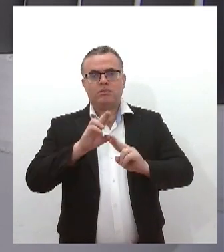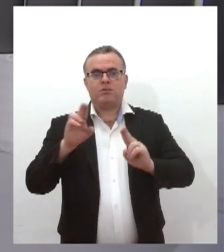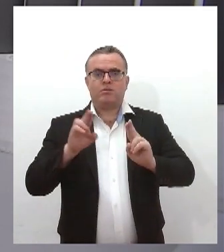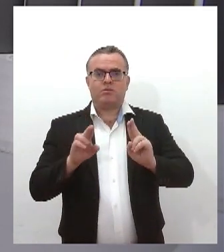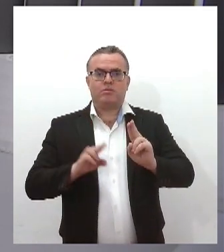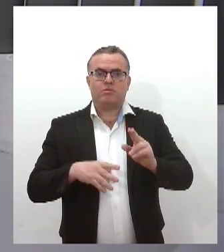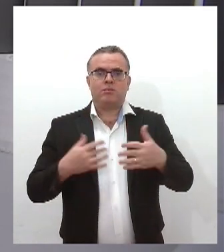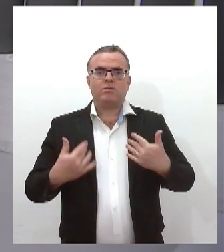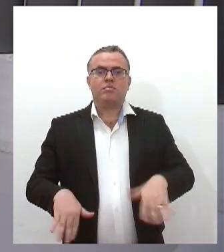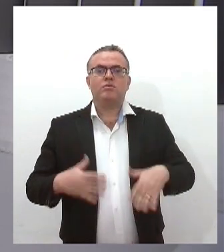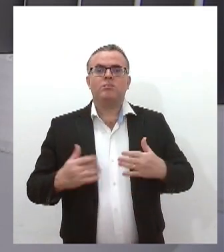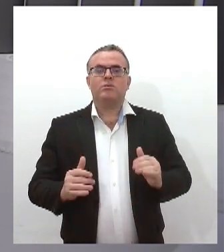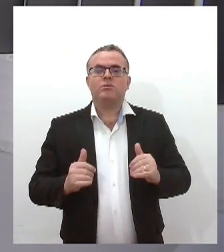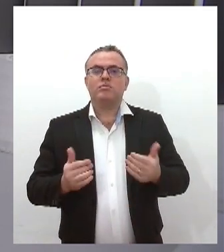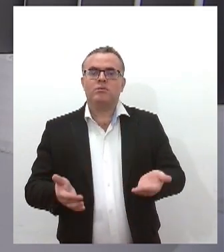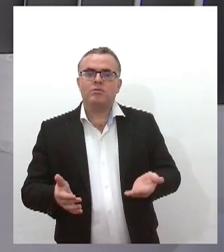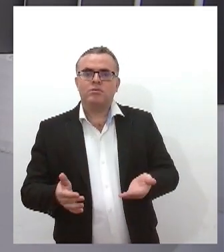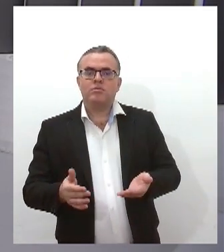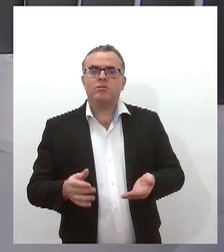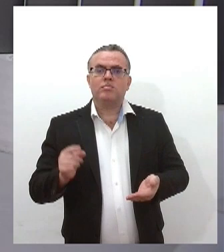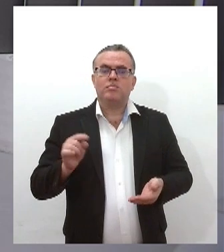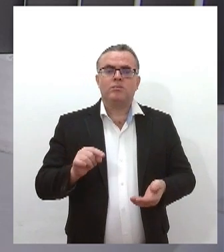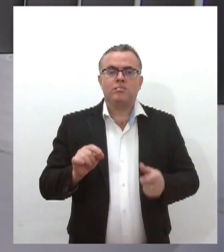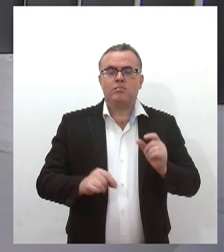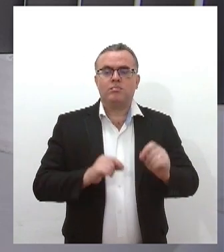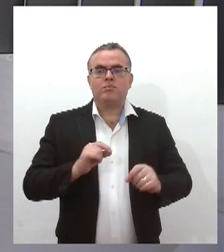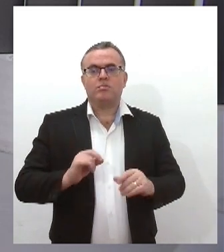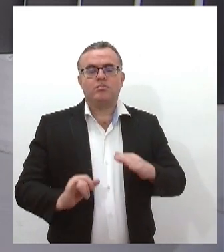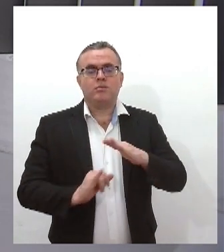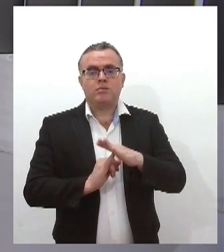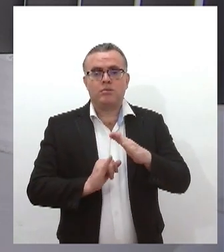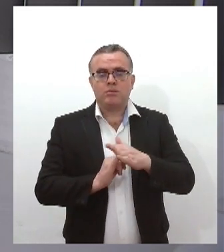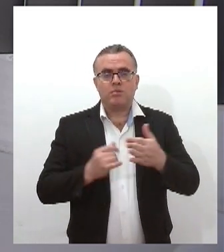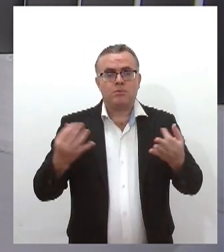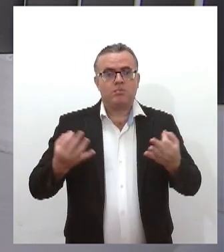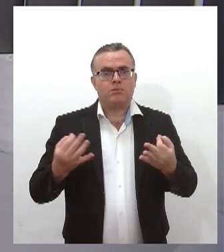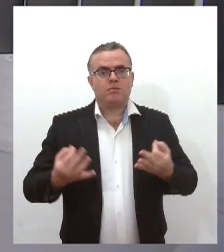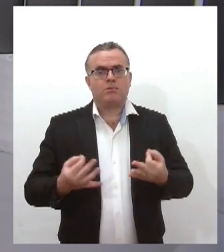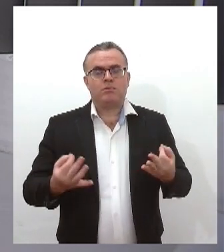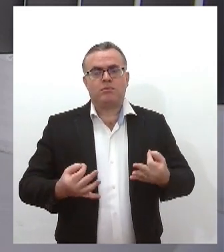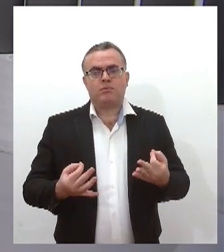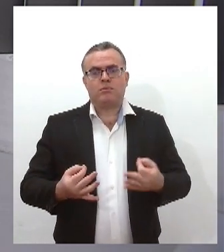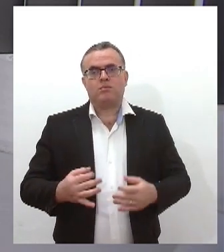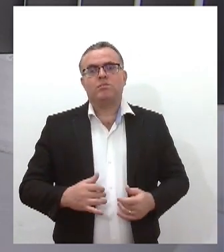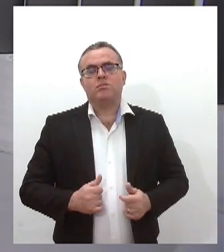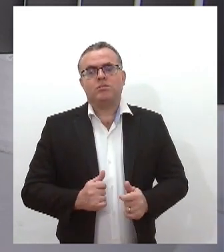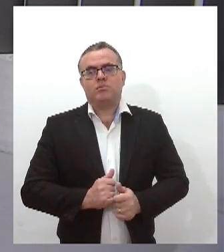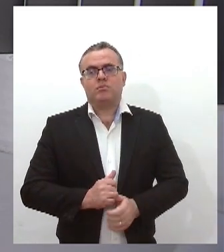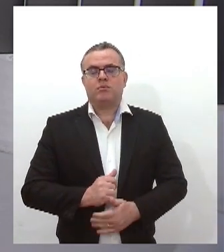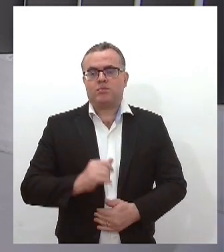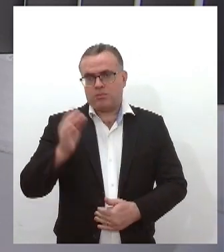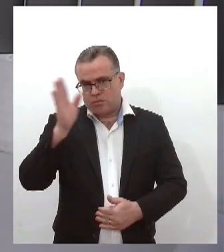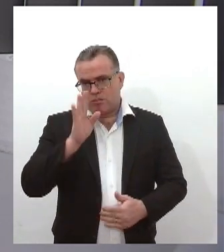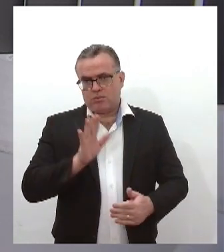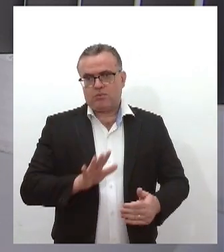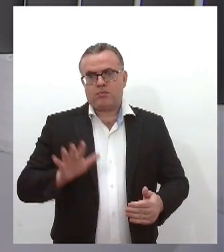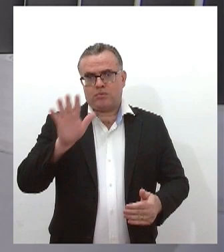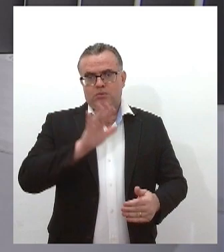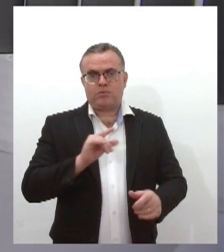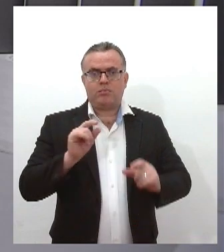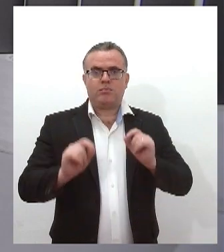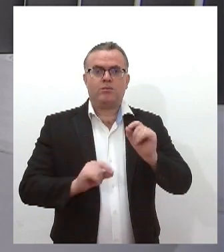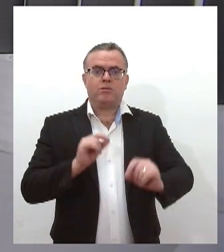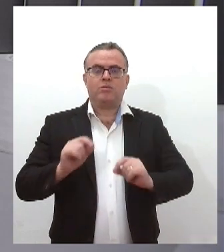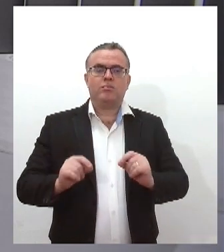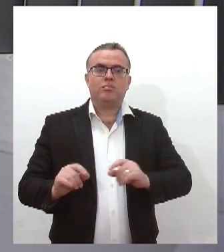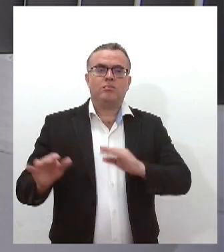eu tenho por essa grande instituição. É a maior instituição do Legislativo da América Latina, representante do Brasil todo. Então, assim, eu fico muito feliz e